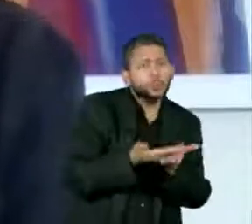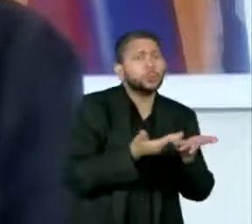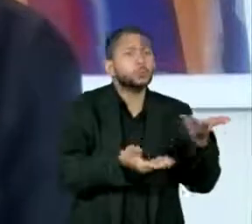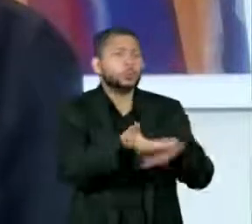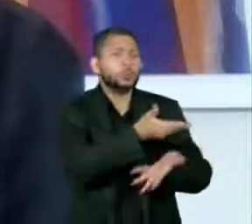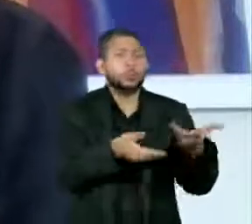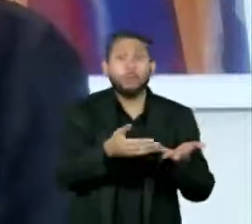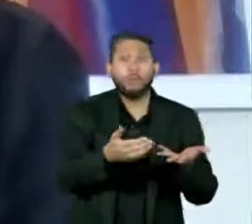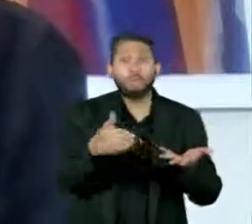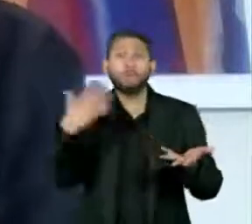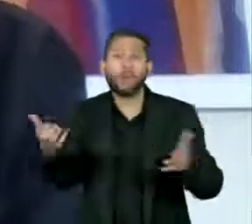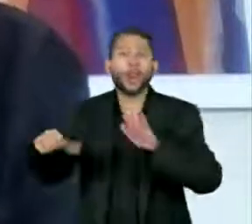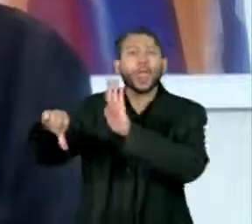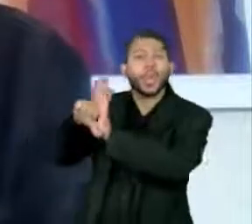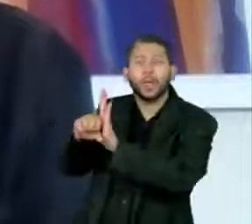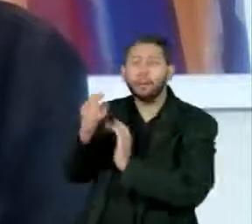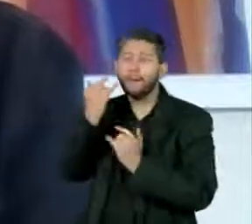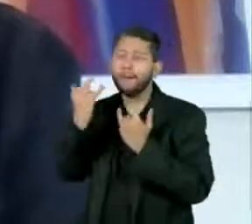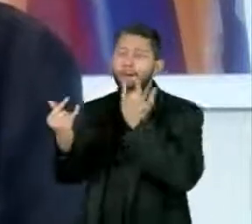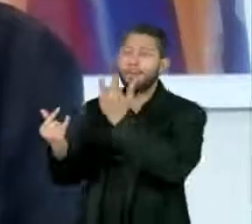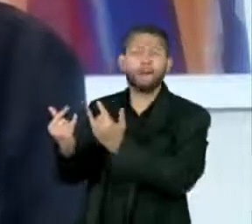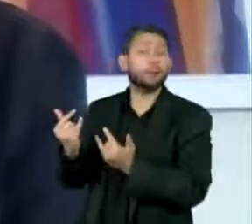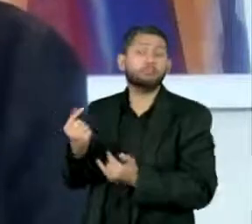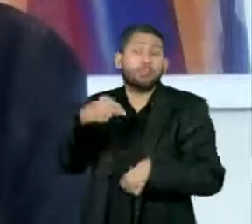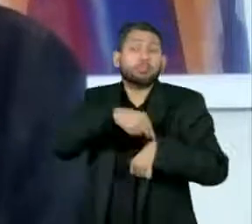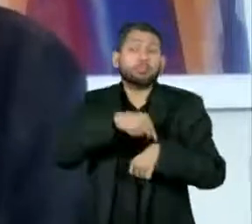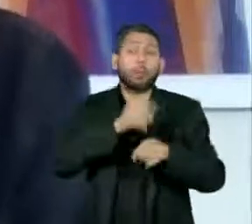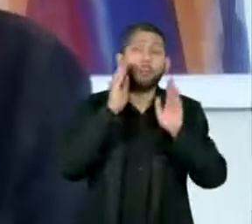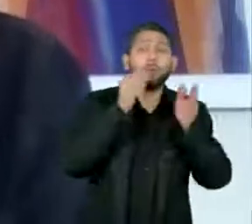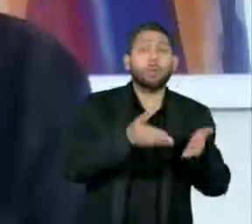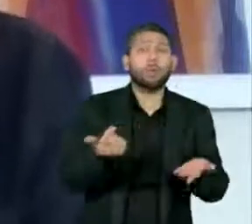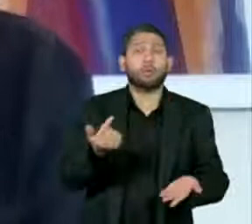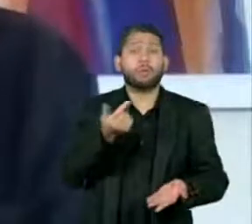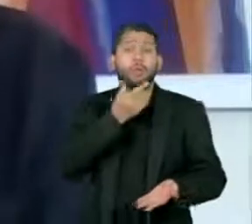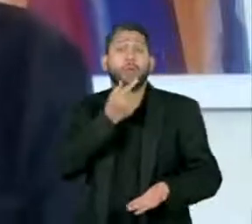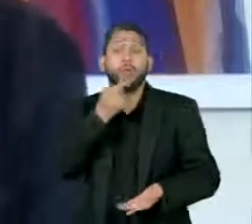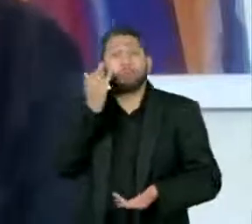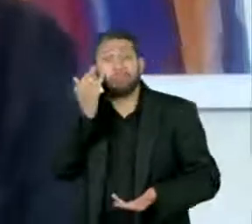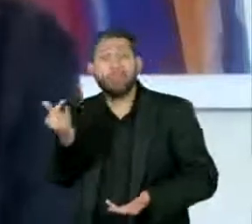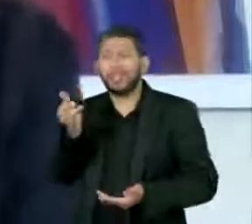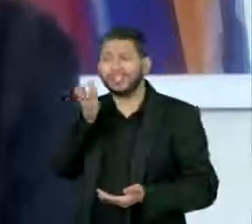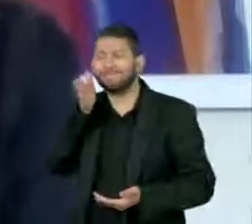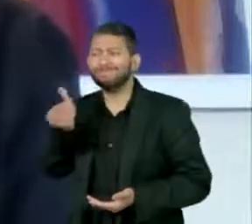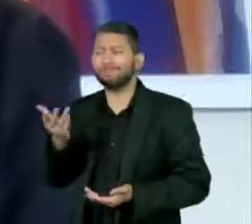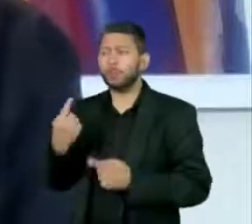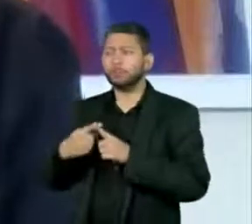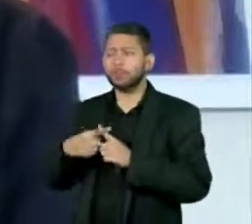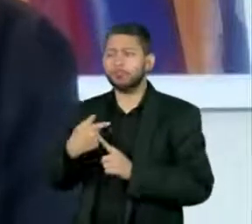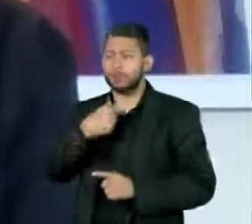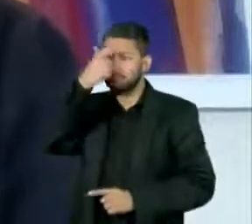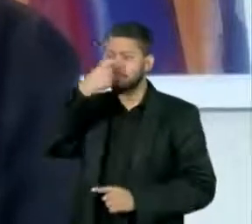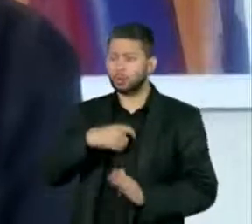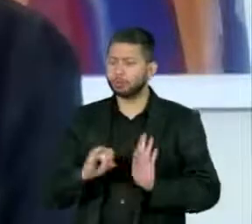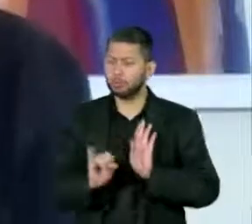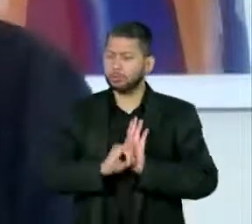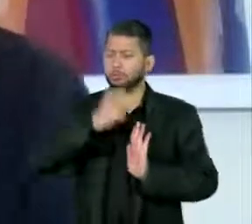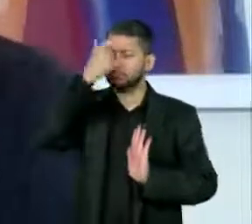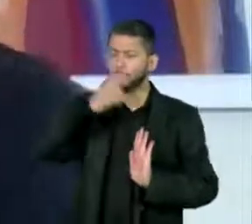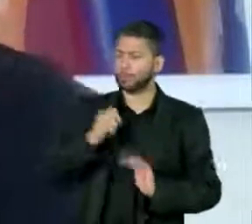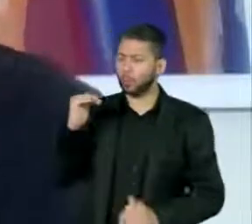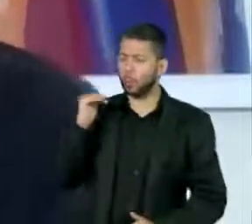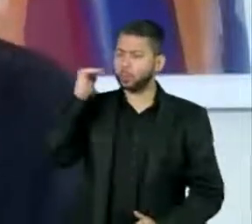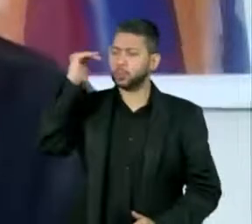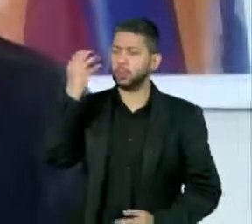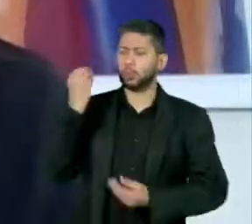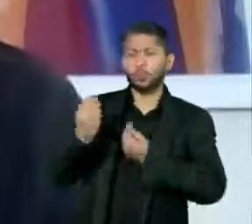sedutoras, principalmente para meninos, né? Para masculinidades e para homens que estão justamente formando sua identidade adulta e o crime